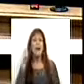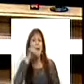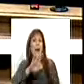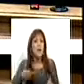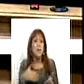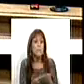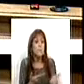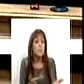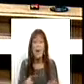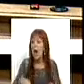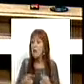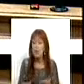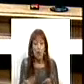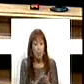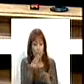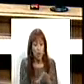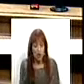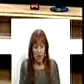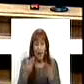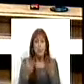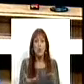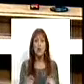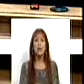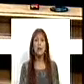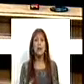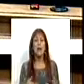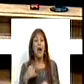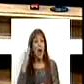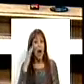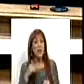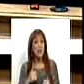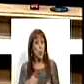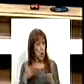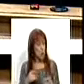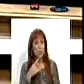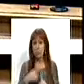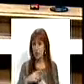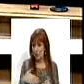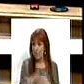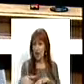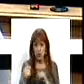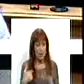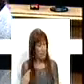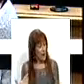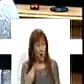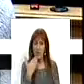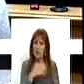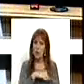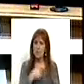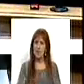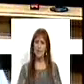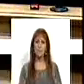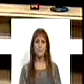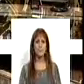das propostas e às próprias propostas apresentadas. Pensamos, portanto, ter dado um contributo positivo para esta discussão. Muito obrigada, Sr.